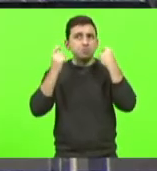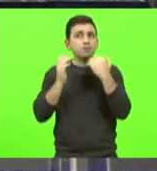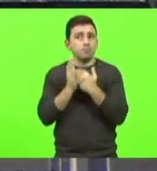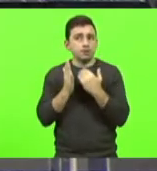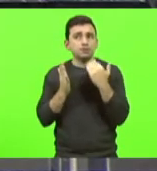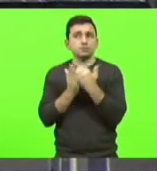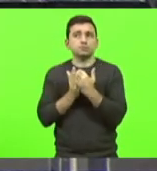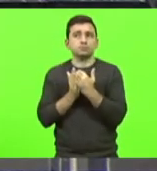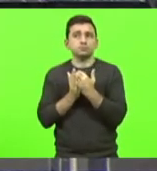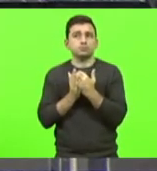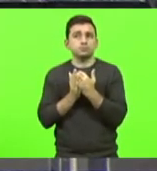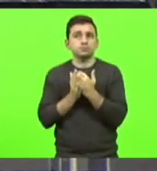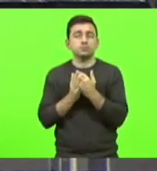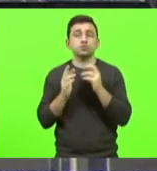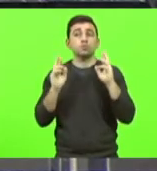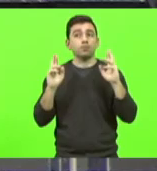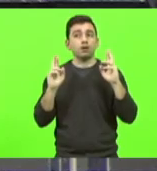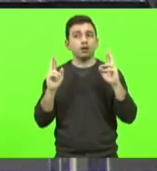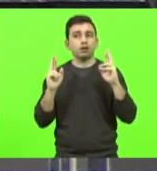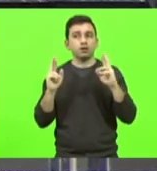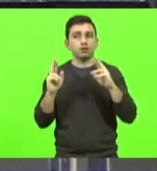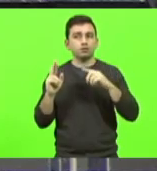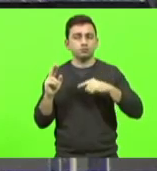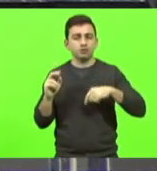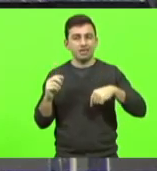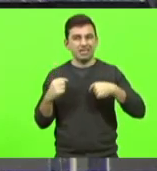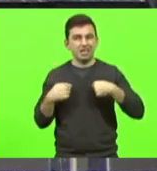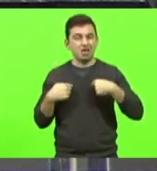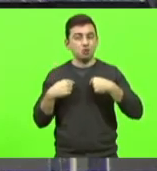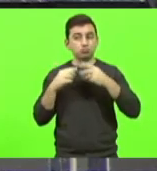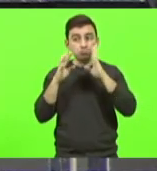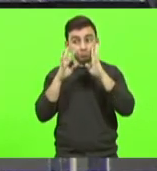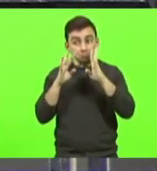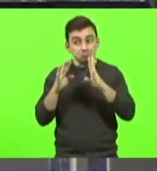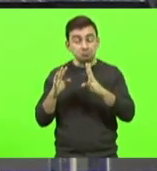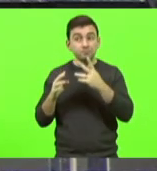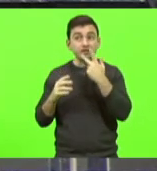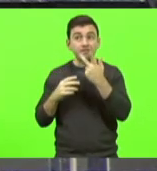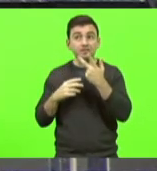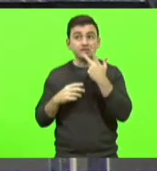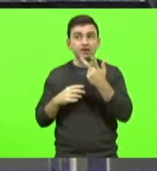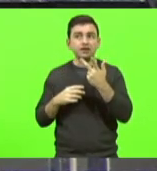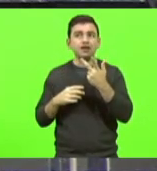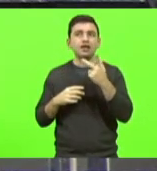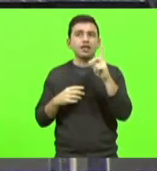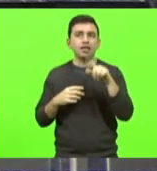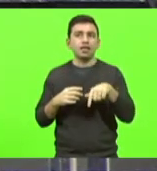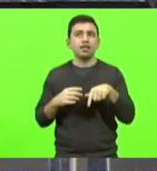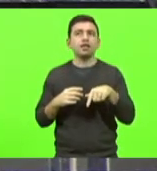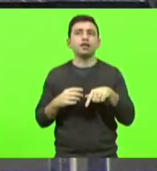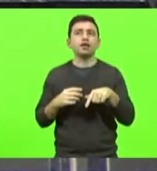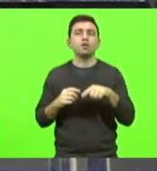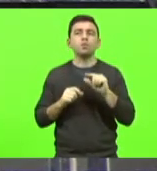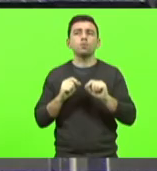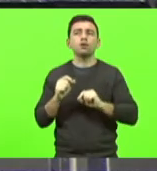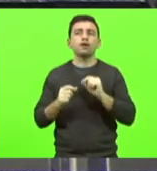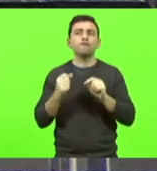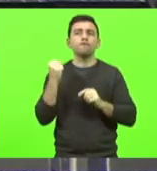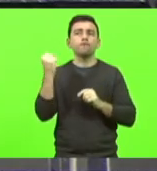e Tomara que não seja o que eu ouvi hoje que isso é uma força para